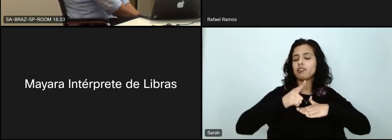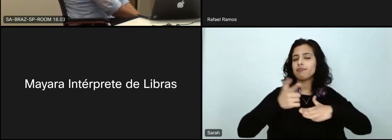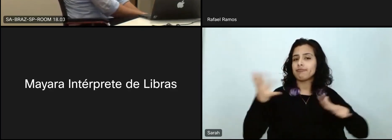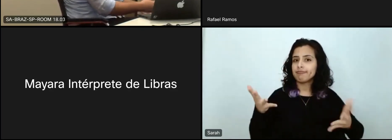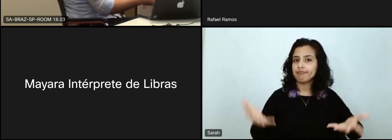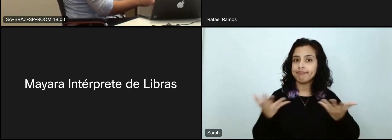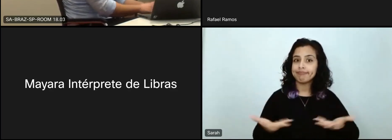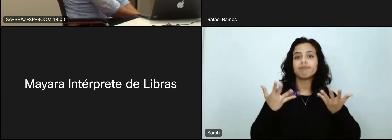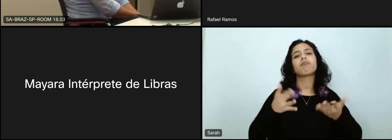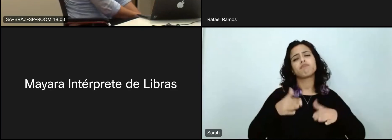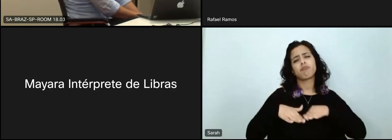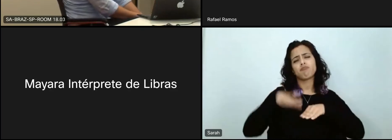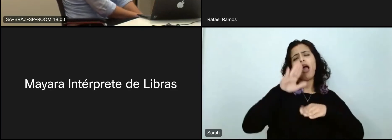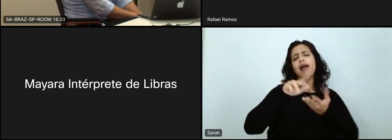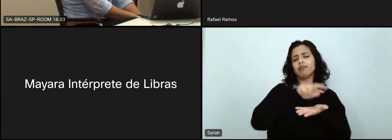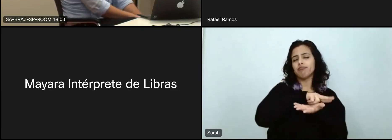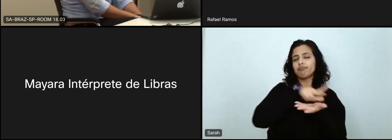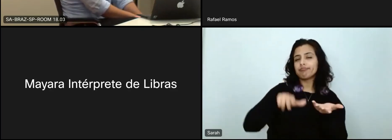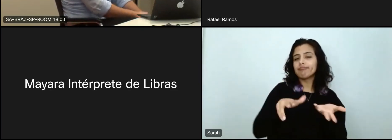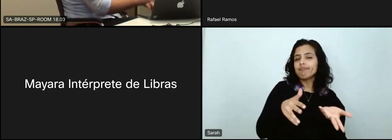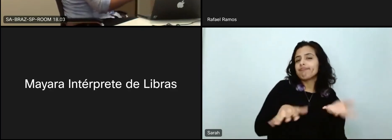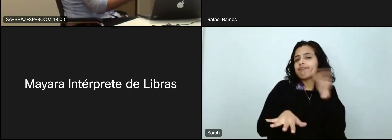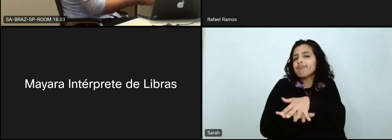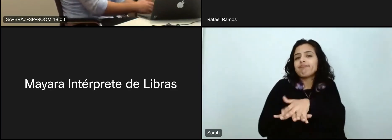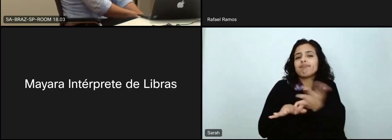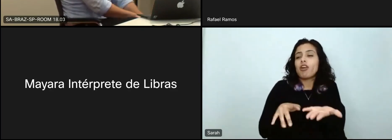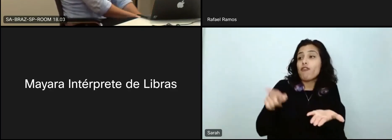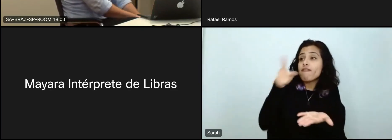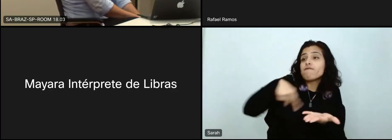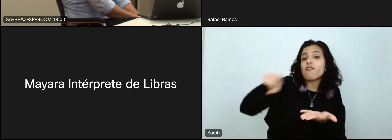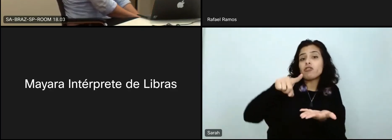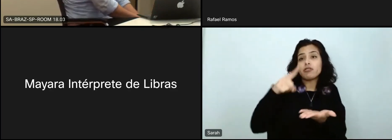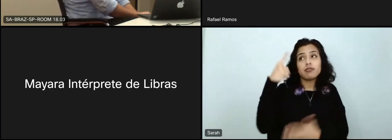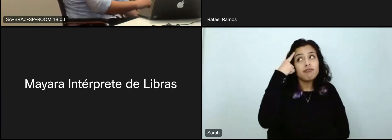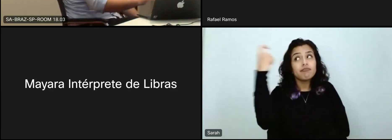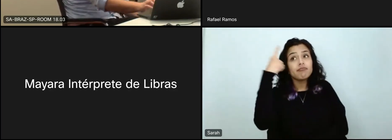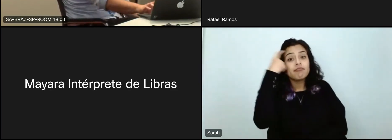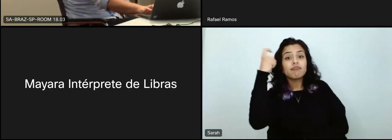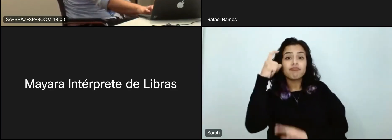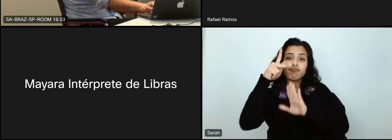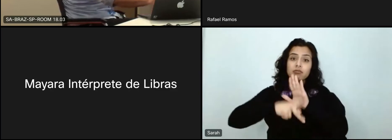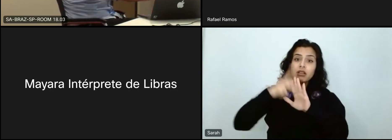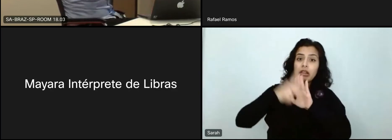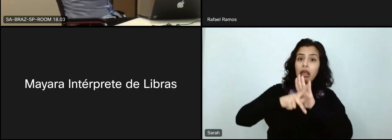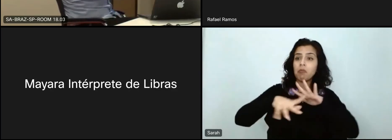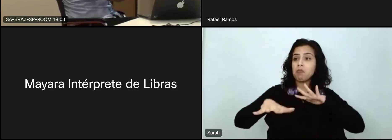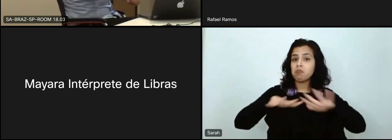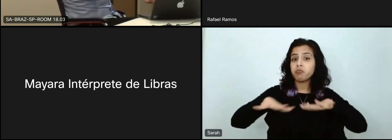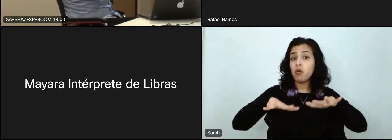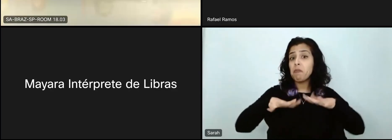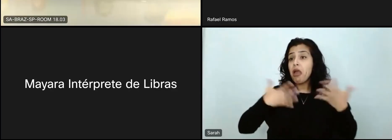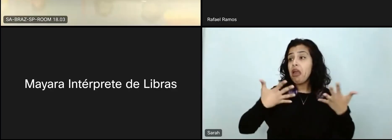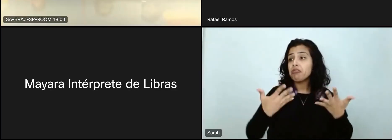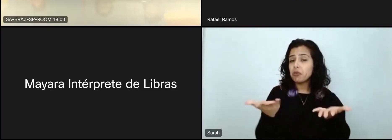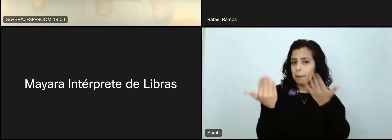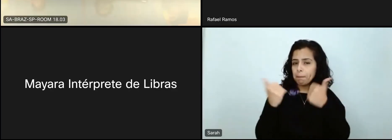citar, por favor, alguns movimentos, algumas ações que vocês têm ou têm planejado. Olha, eu quero começar aqui puxando o sardinha